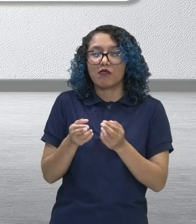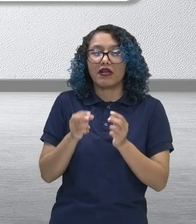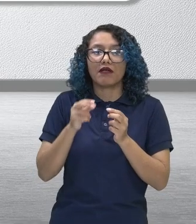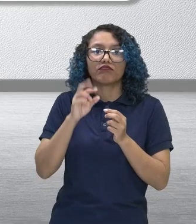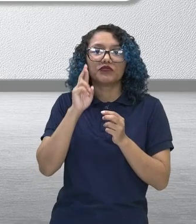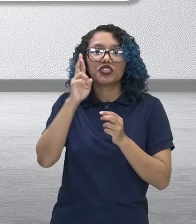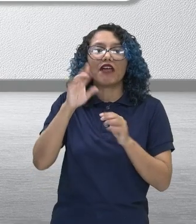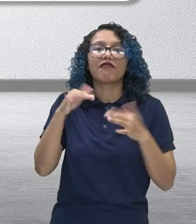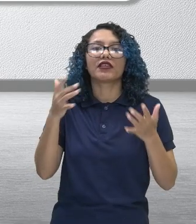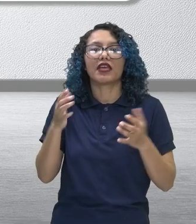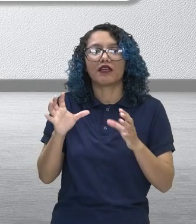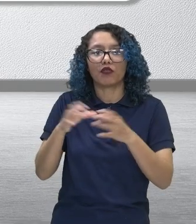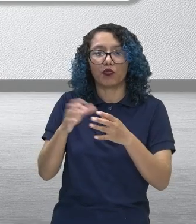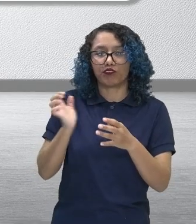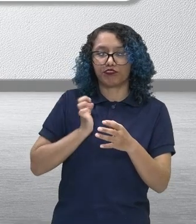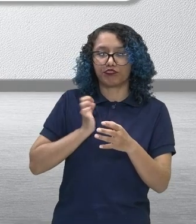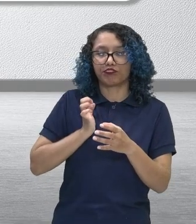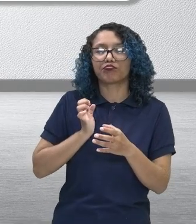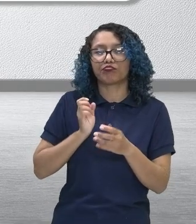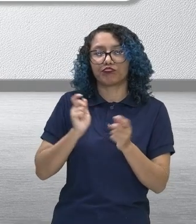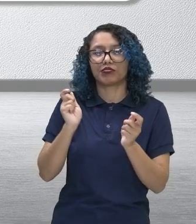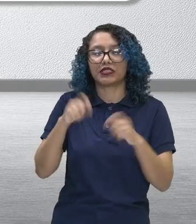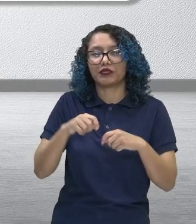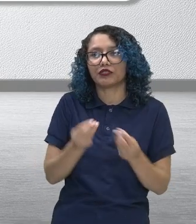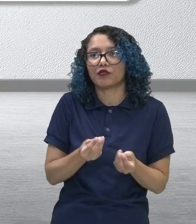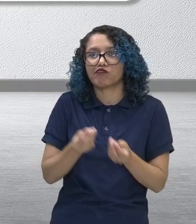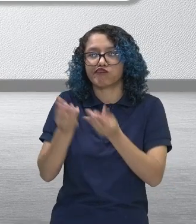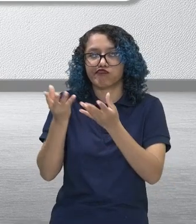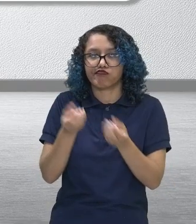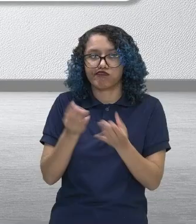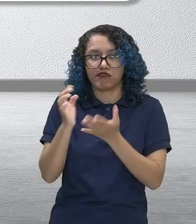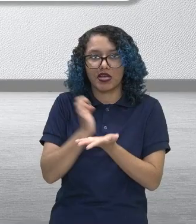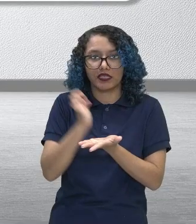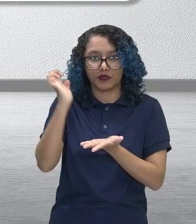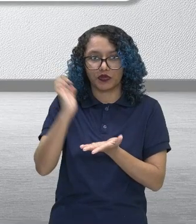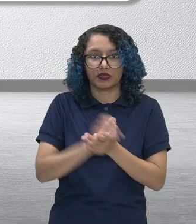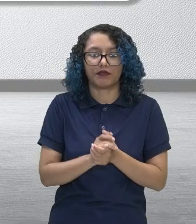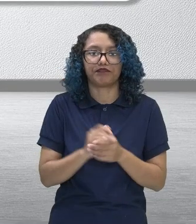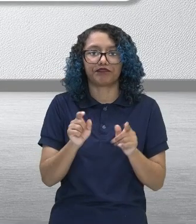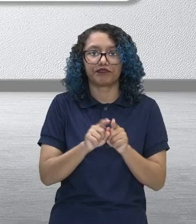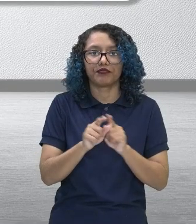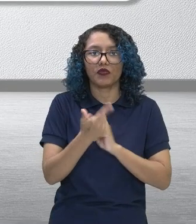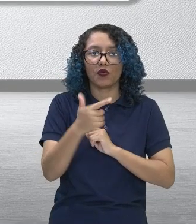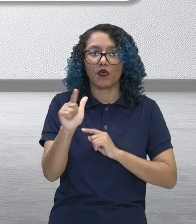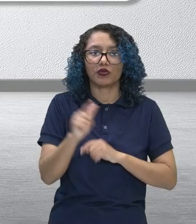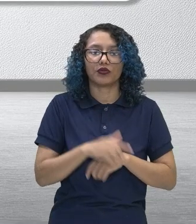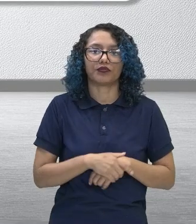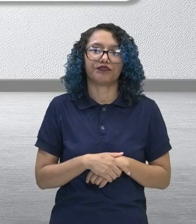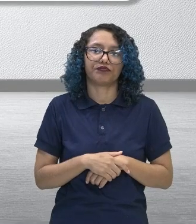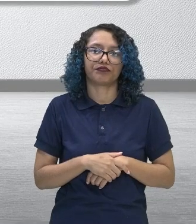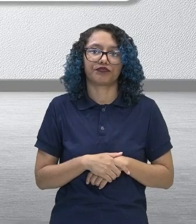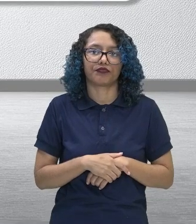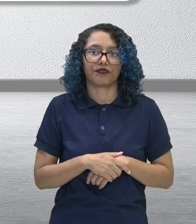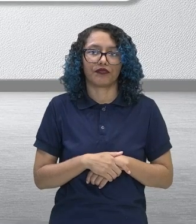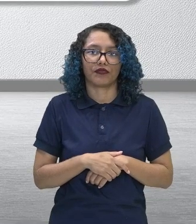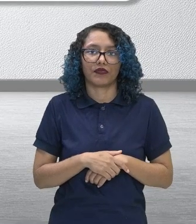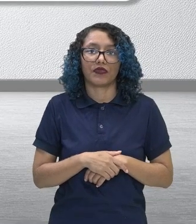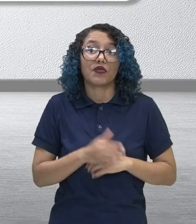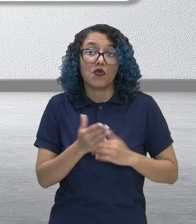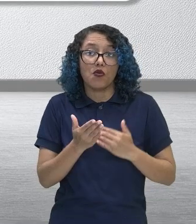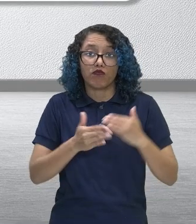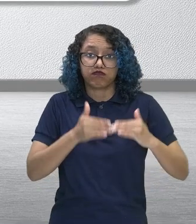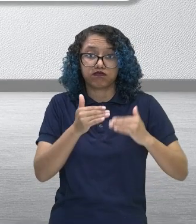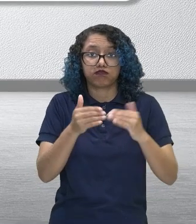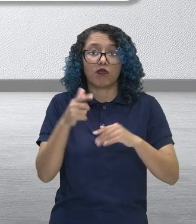para a exportação. Outro ponto que ele traz é a questão da modernização conservadora.